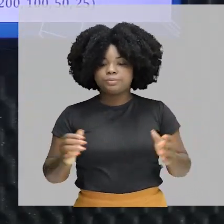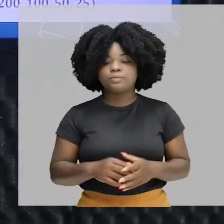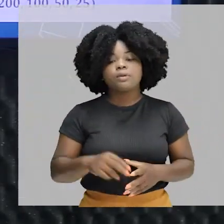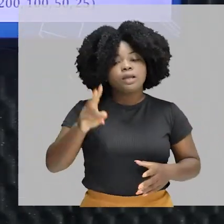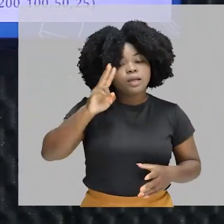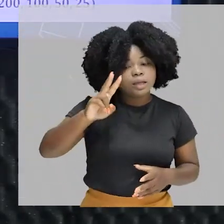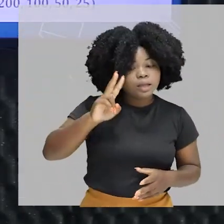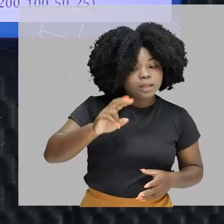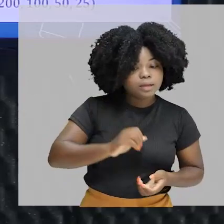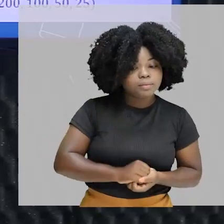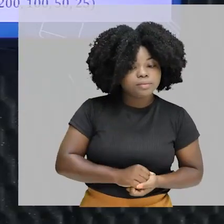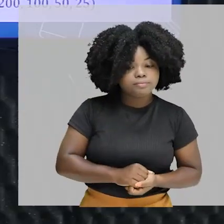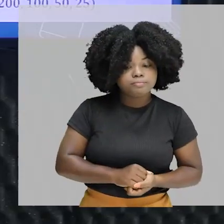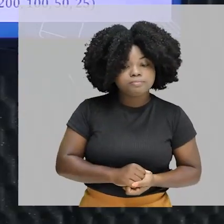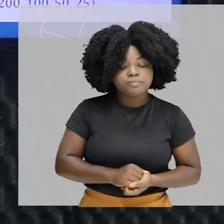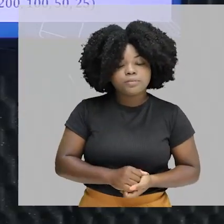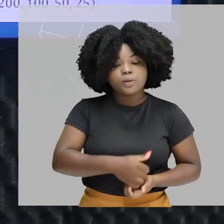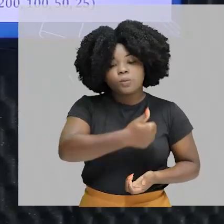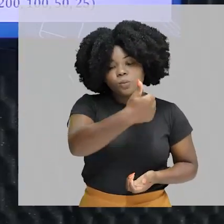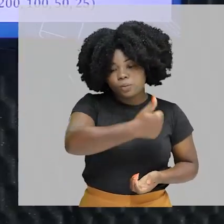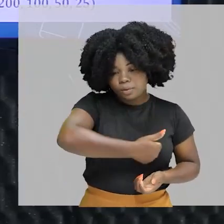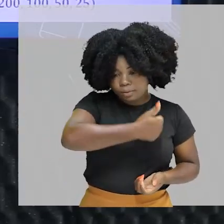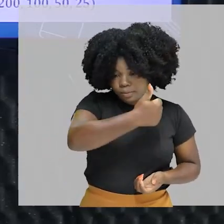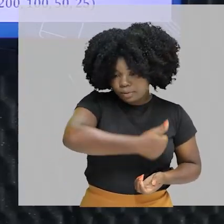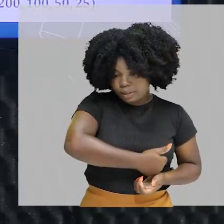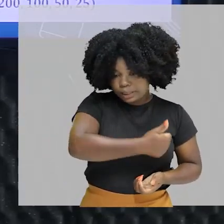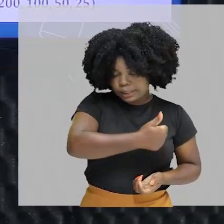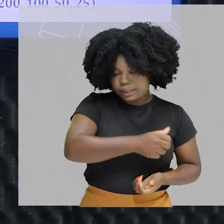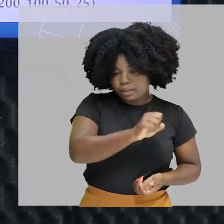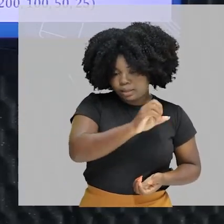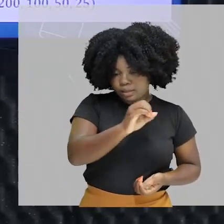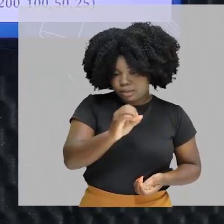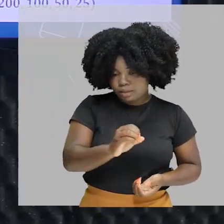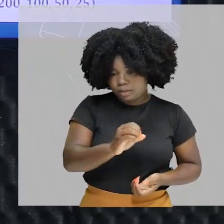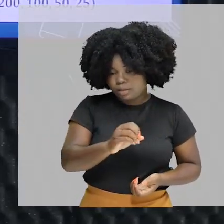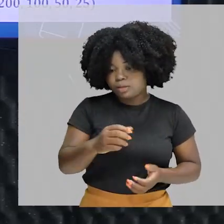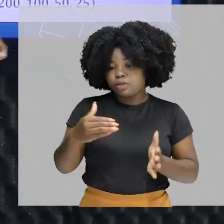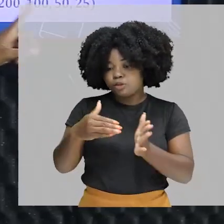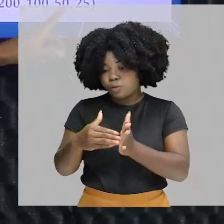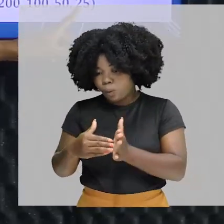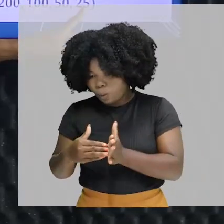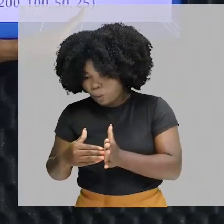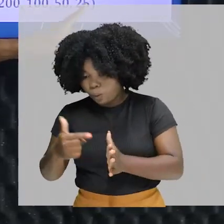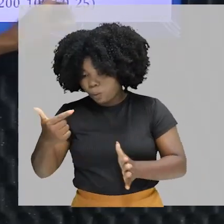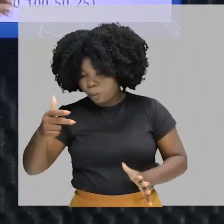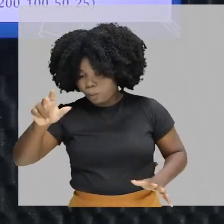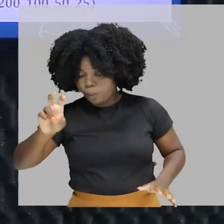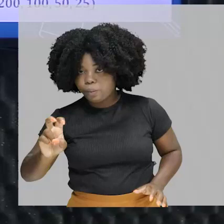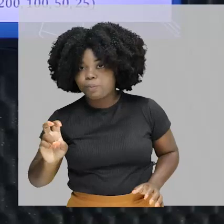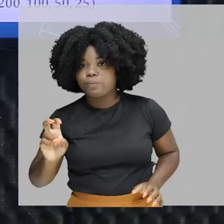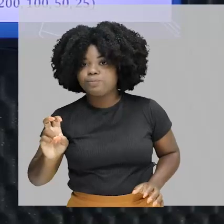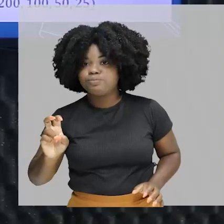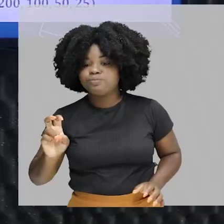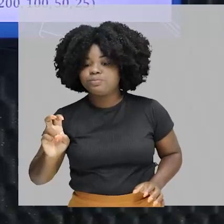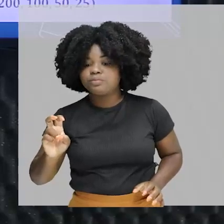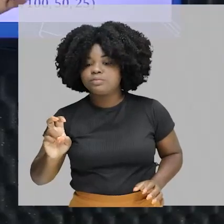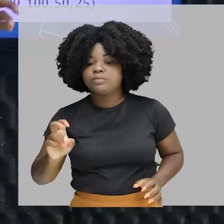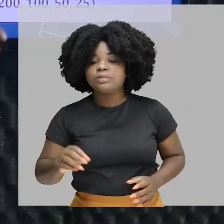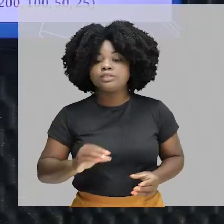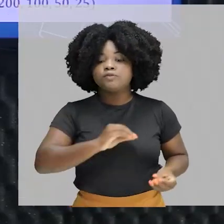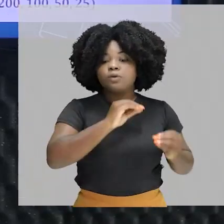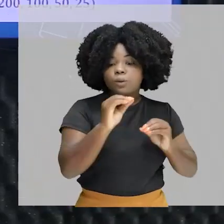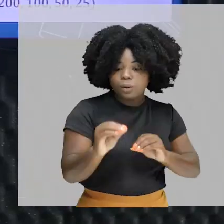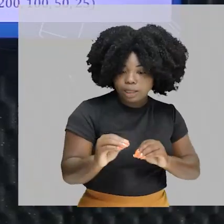lembra que foi dito que o primeiro termo era 800, o último era 25 e os que